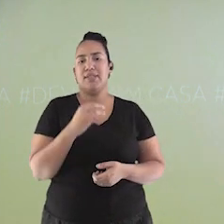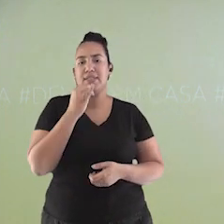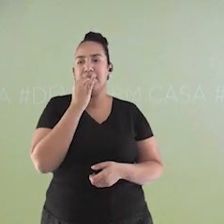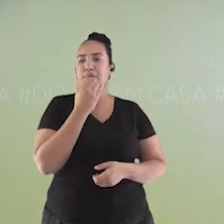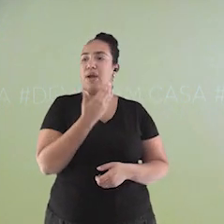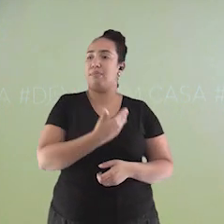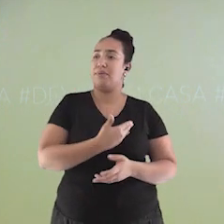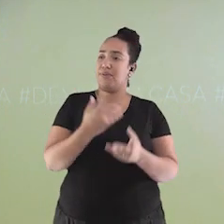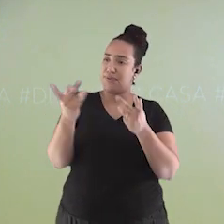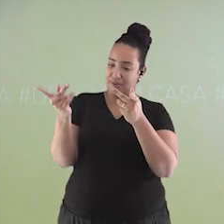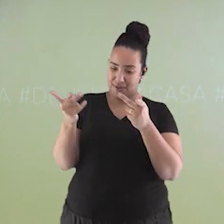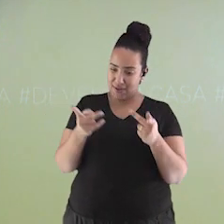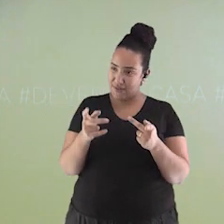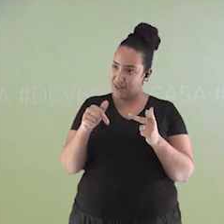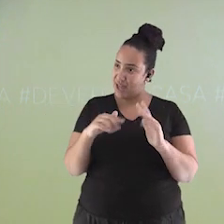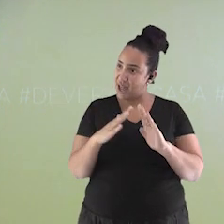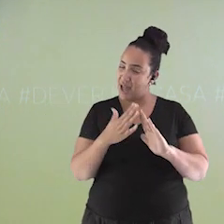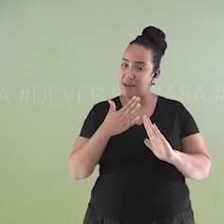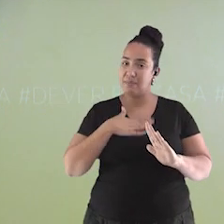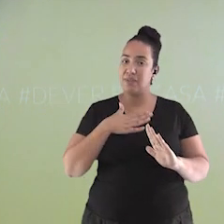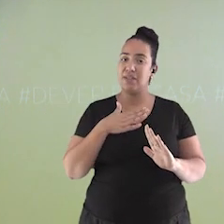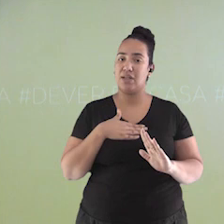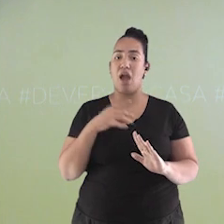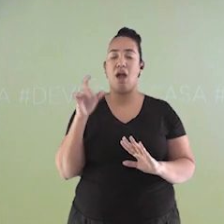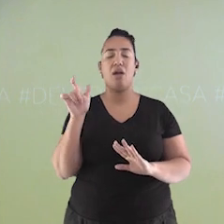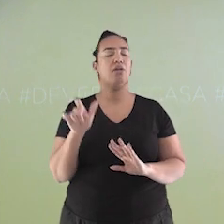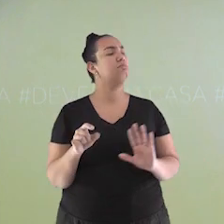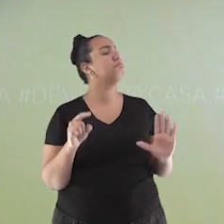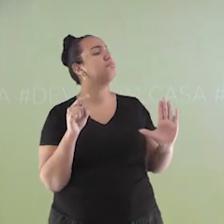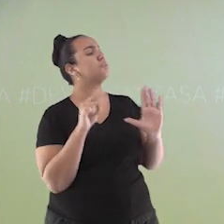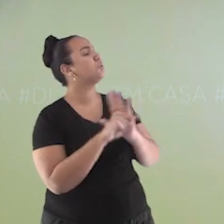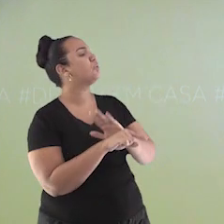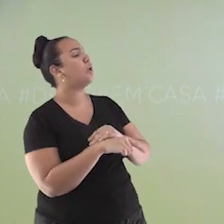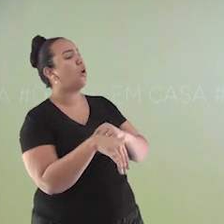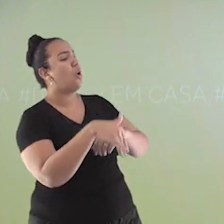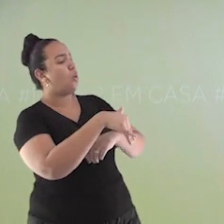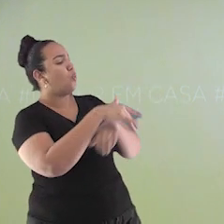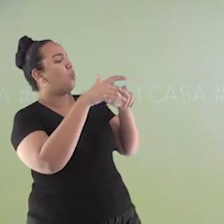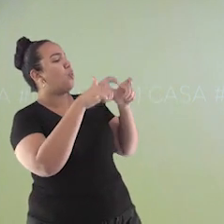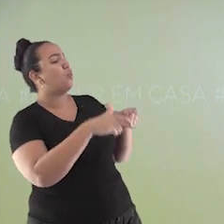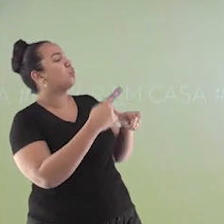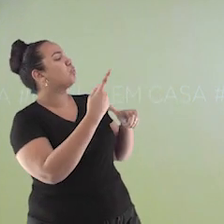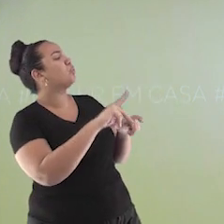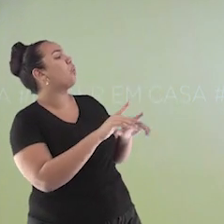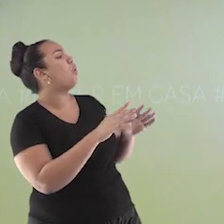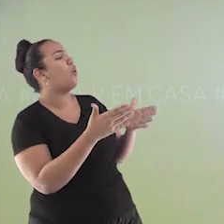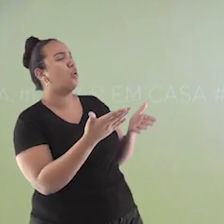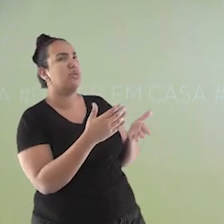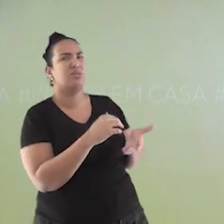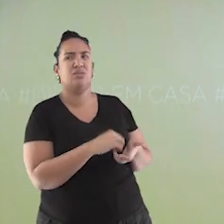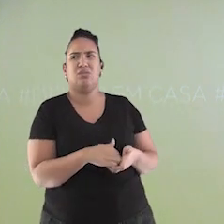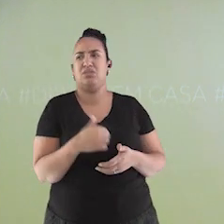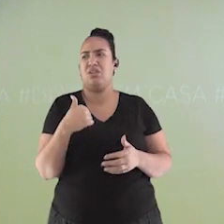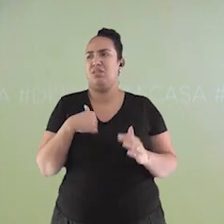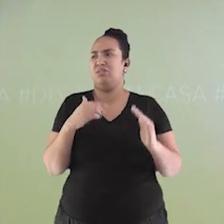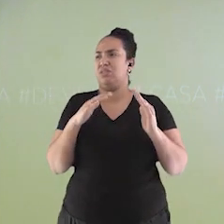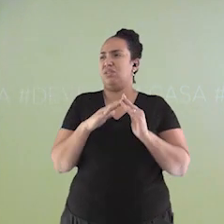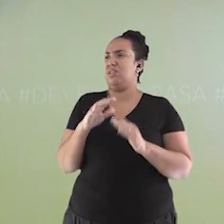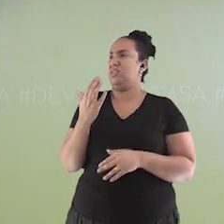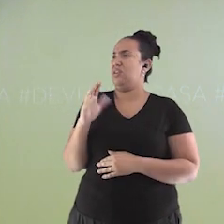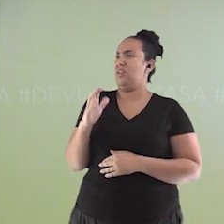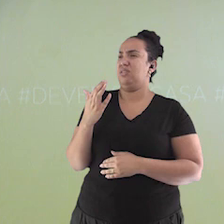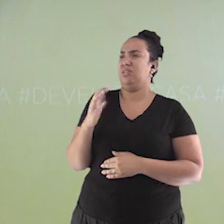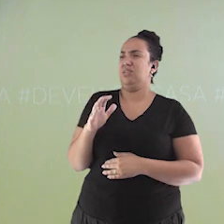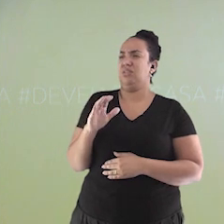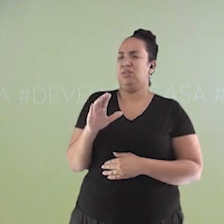um amigo para visitar nossa casa e quando ele perguntasse o endereço, a resposta fosse: eu moro em